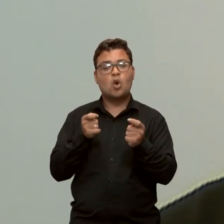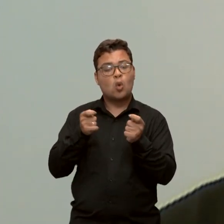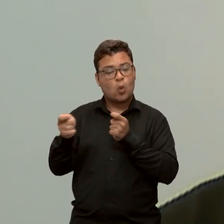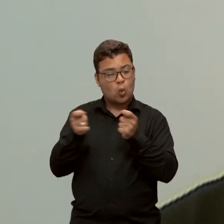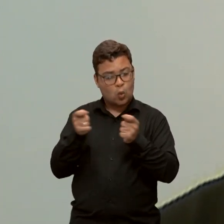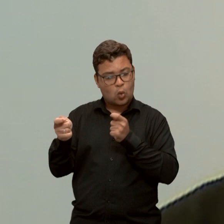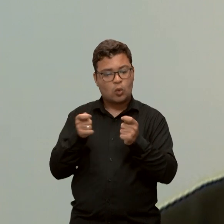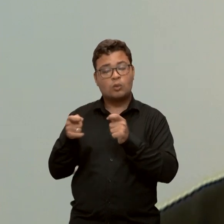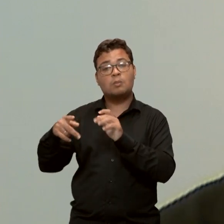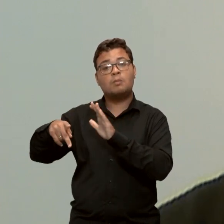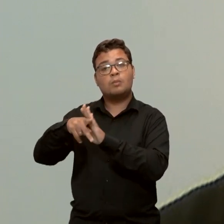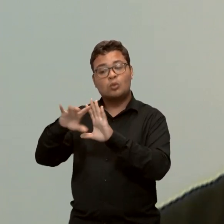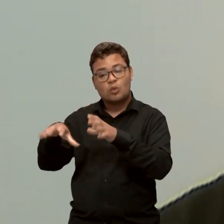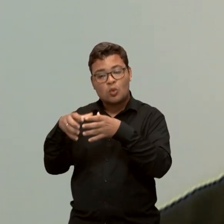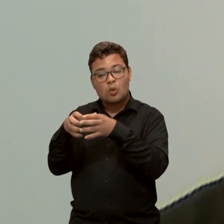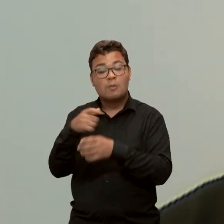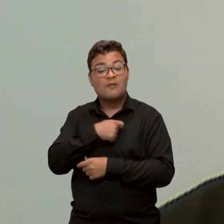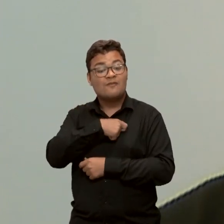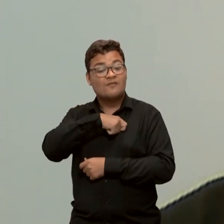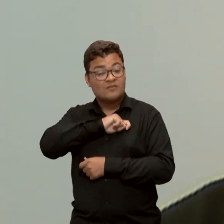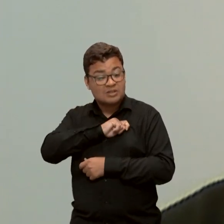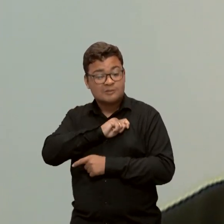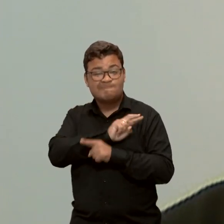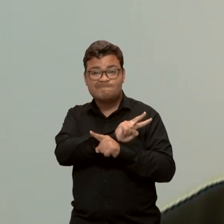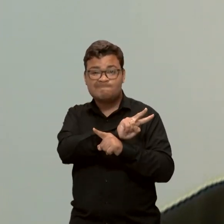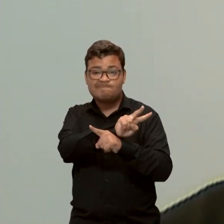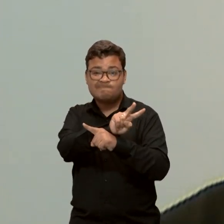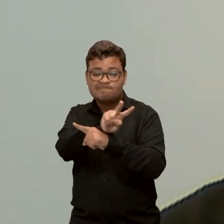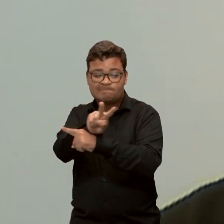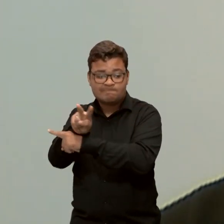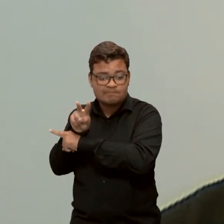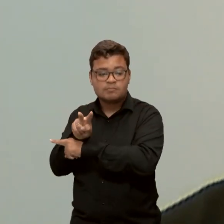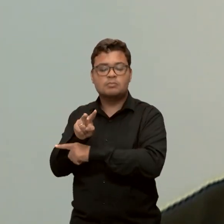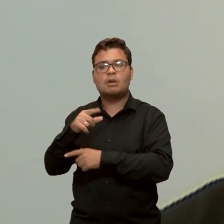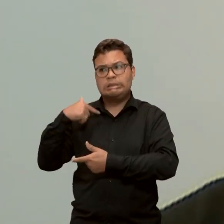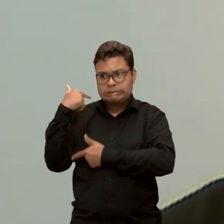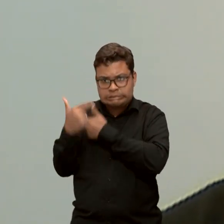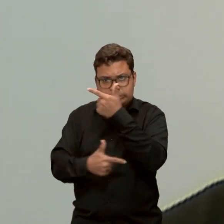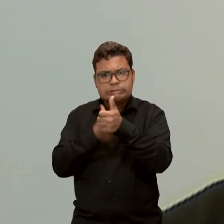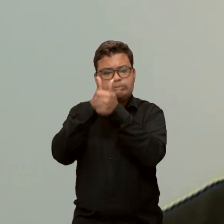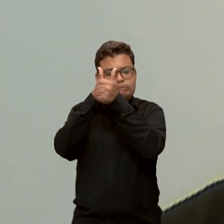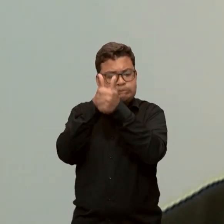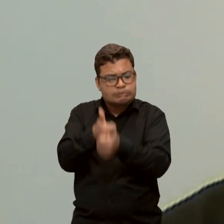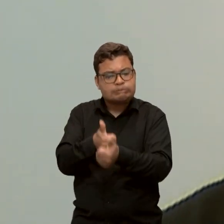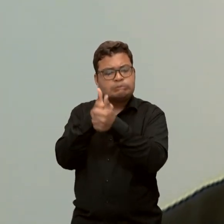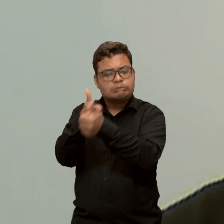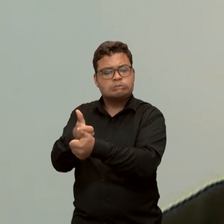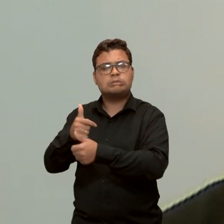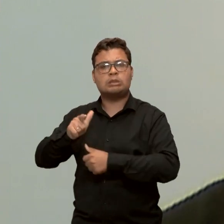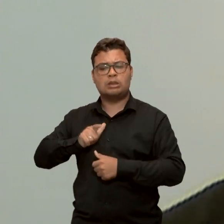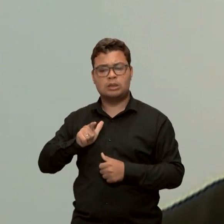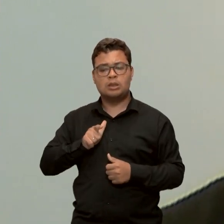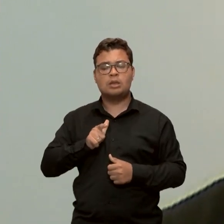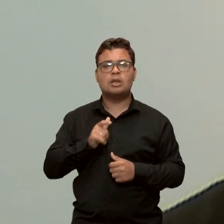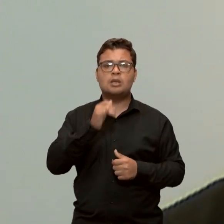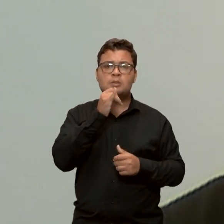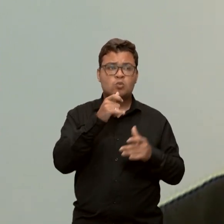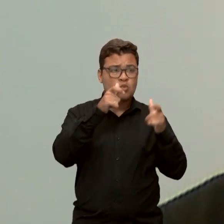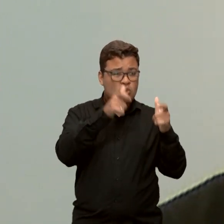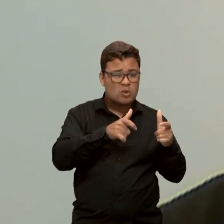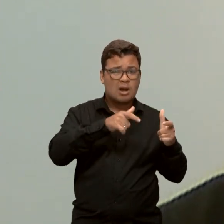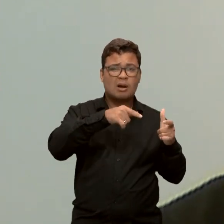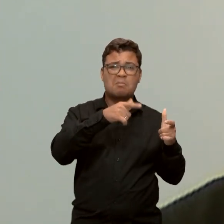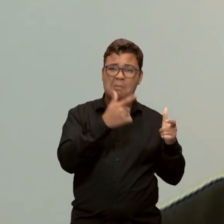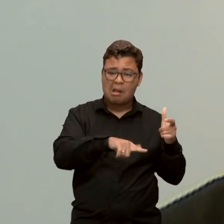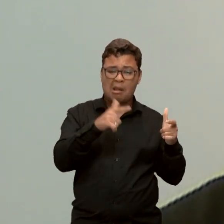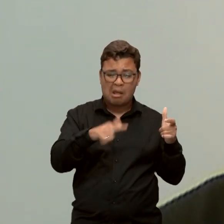de combate a endemias que retornaram a fazer suas visitas domiciliares dentro da sua área de atuação. Nós